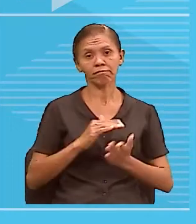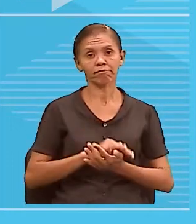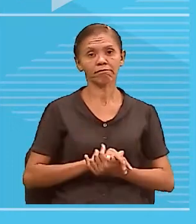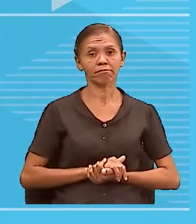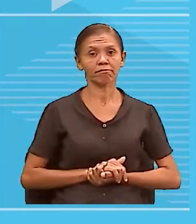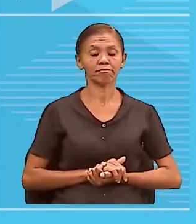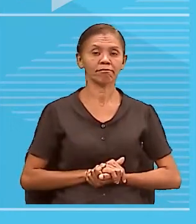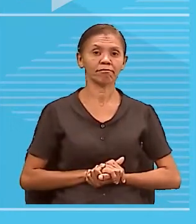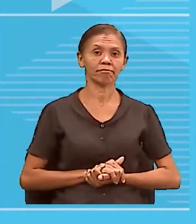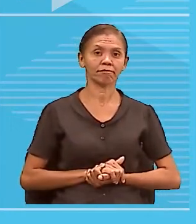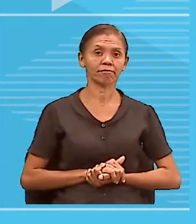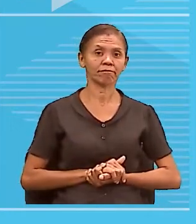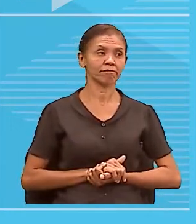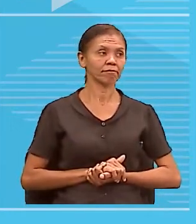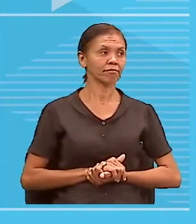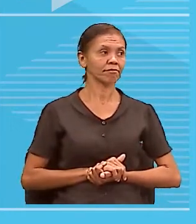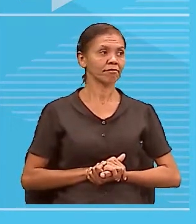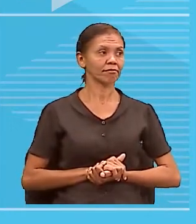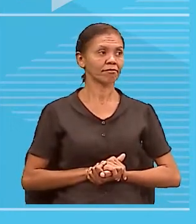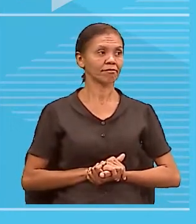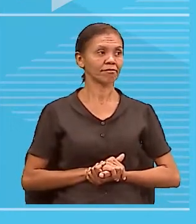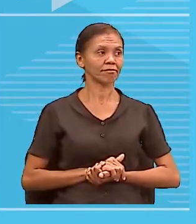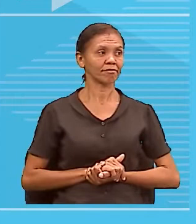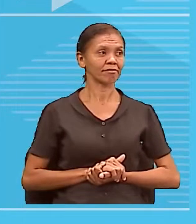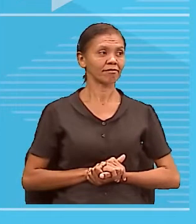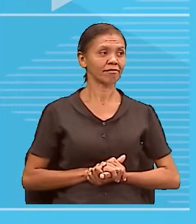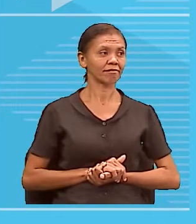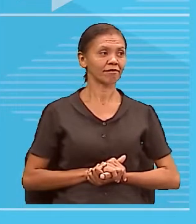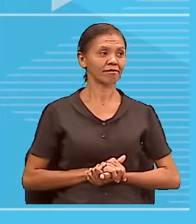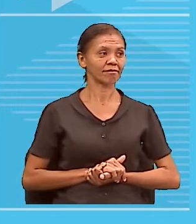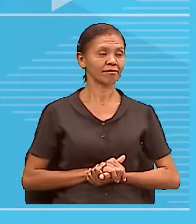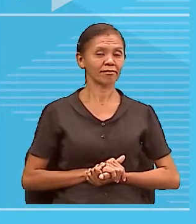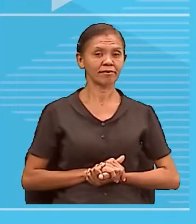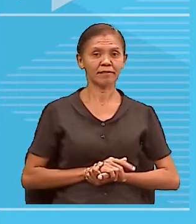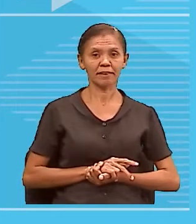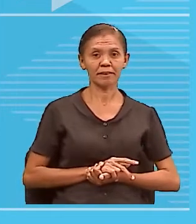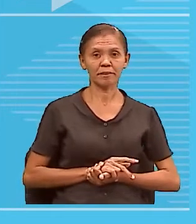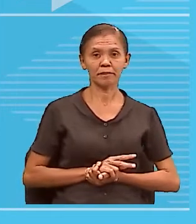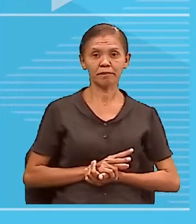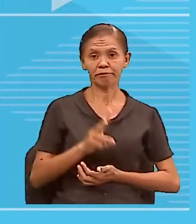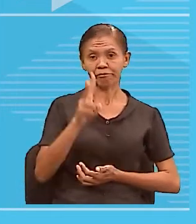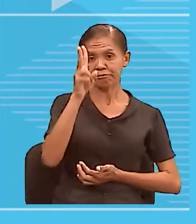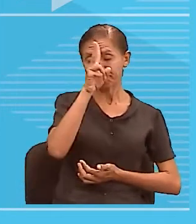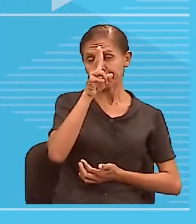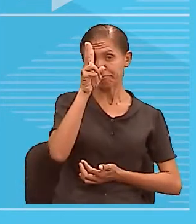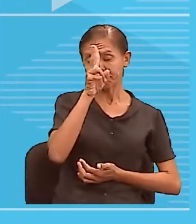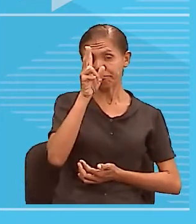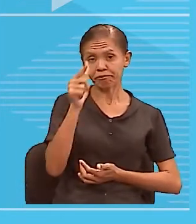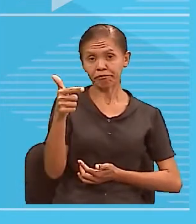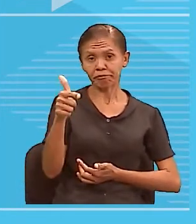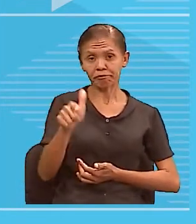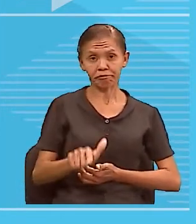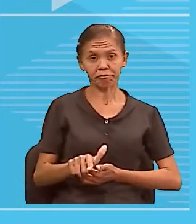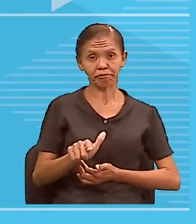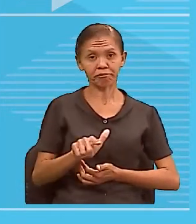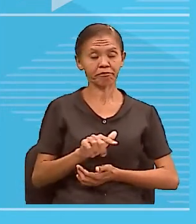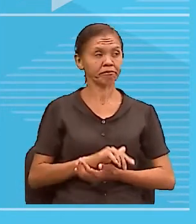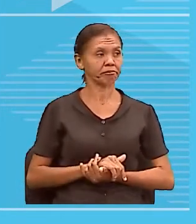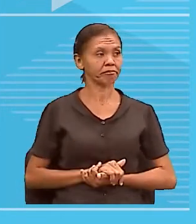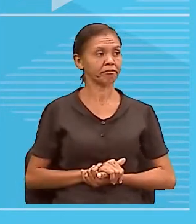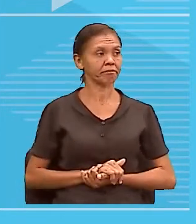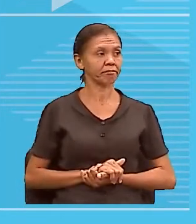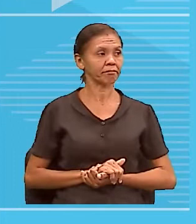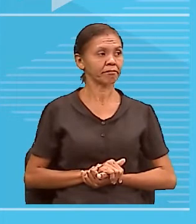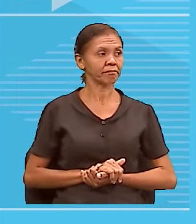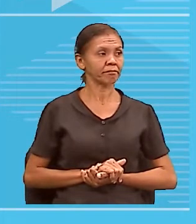o seu lembrar a vocês vamos lembrar que algumas coisas veja só é um